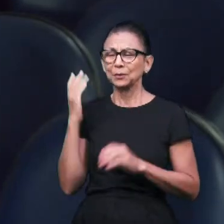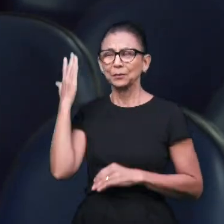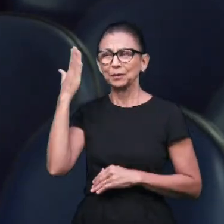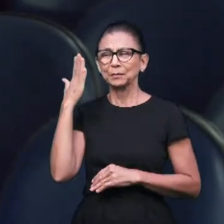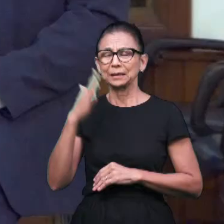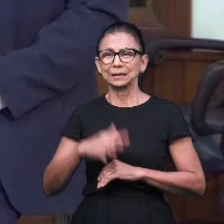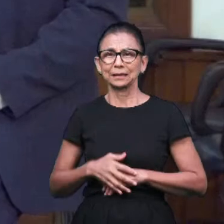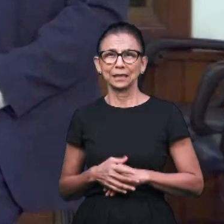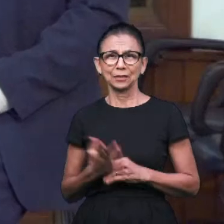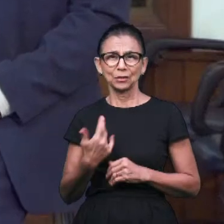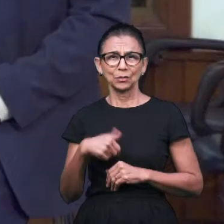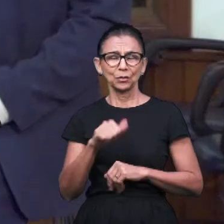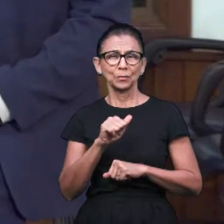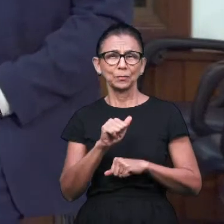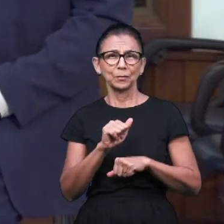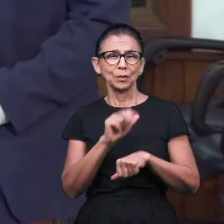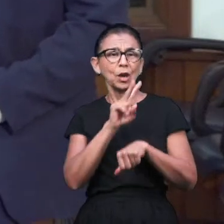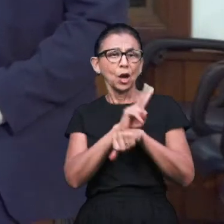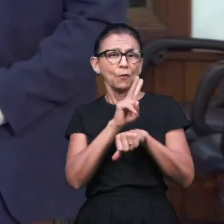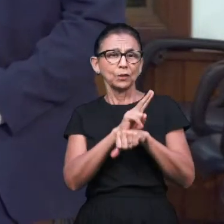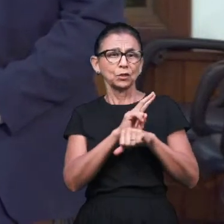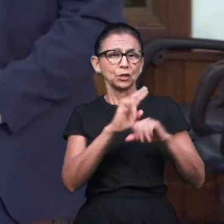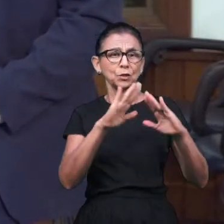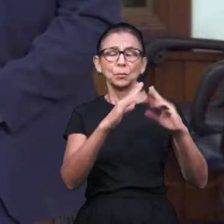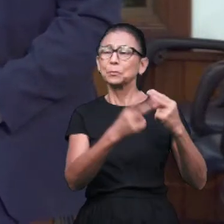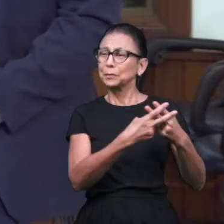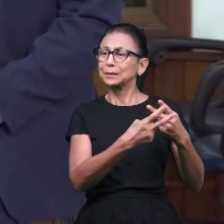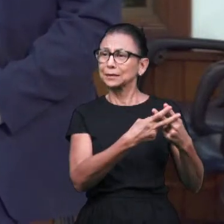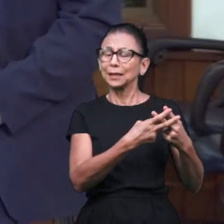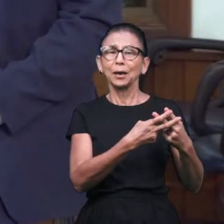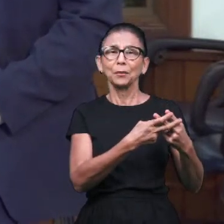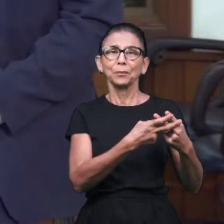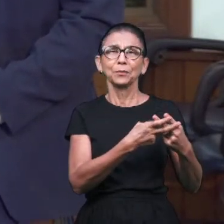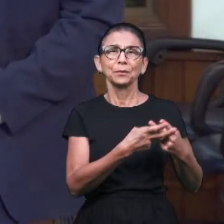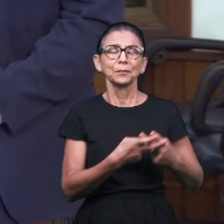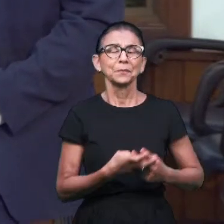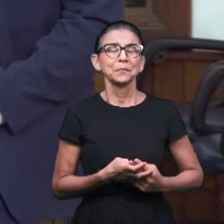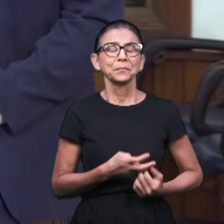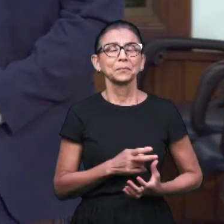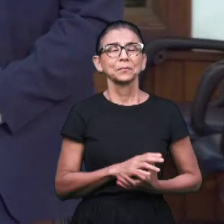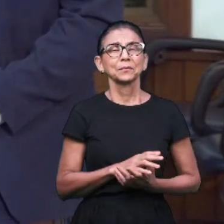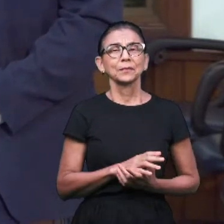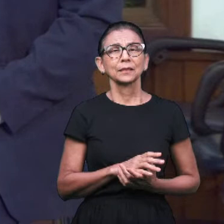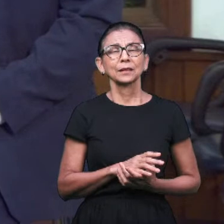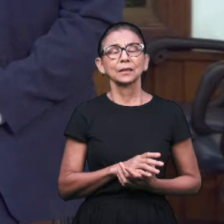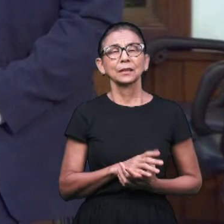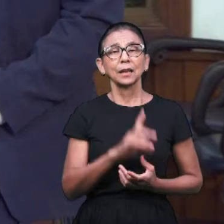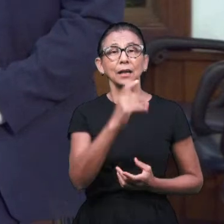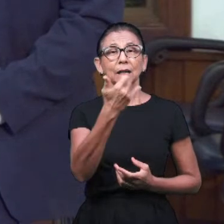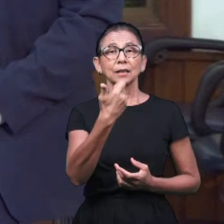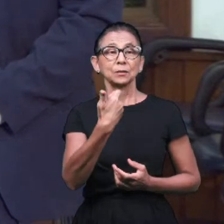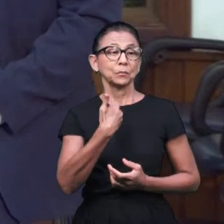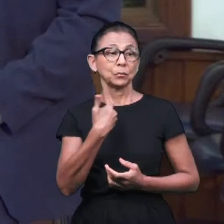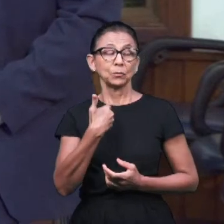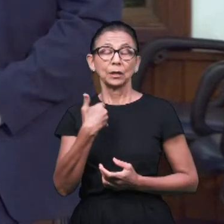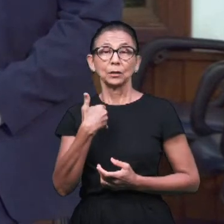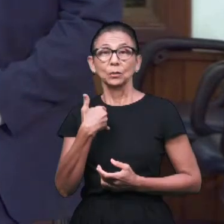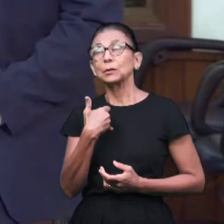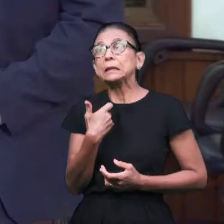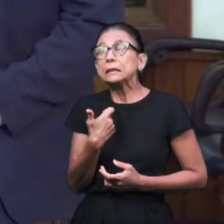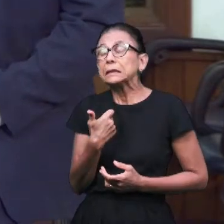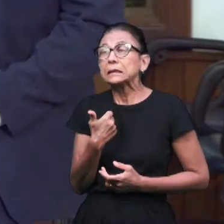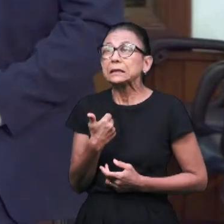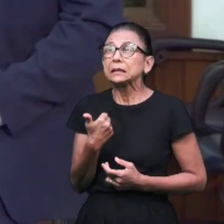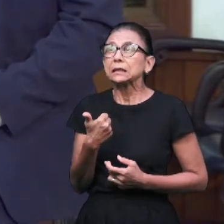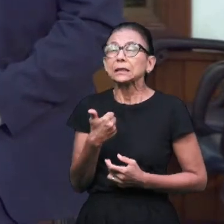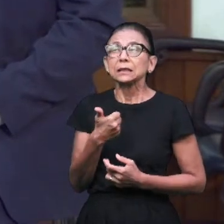sou carcereiro. Então, a hora que eu recebi aquela palavra, dei que chorou na hora, porque ele viu Deus falando com ele. Ele precisava de um